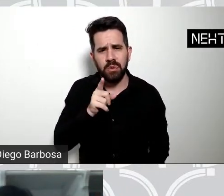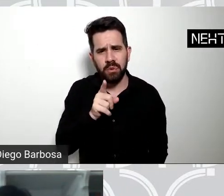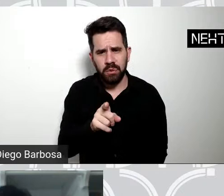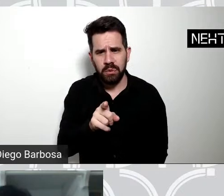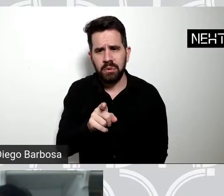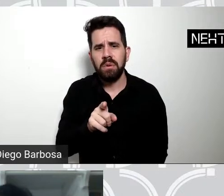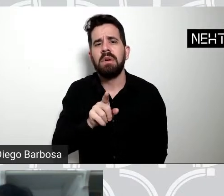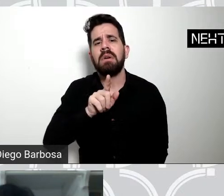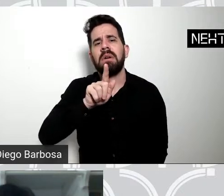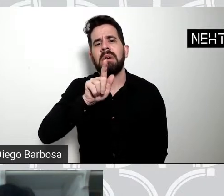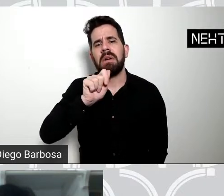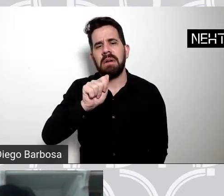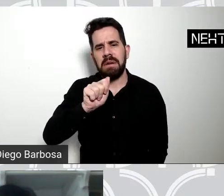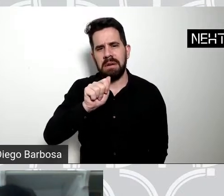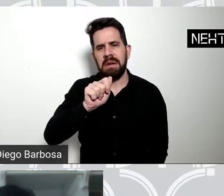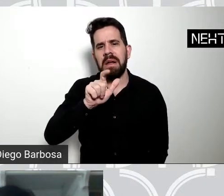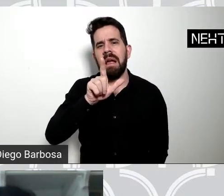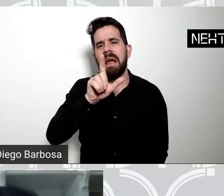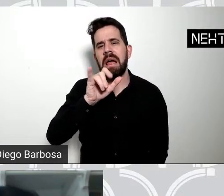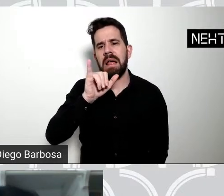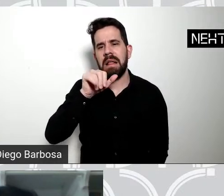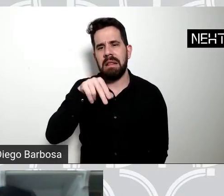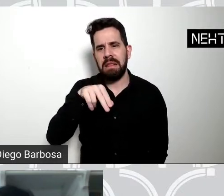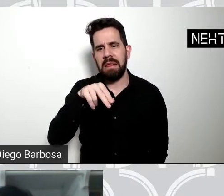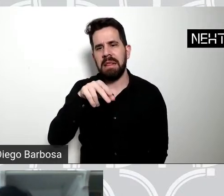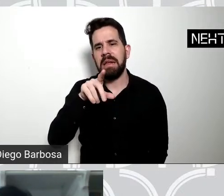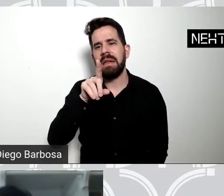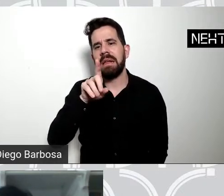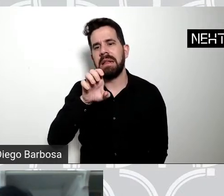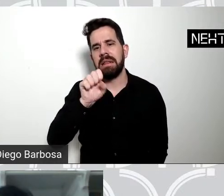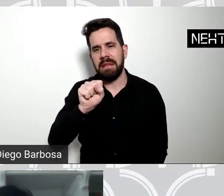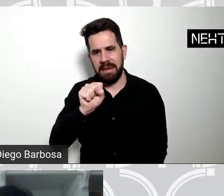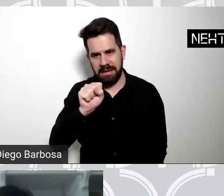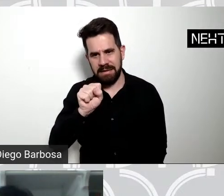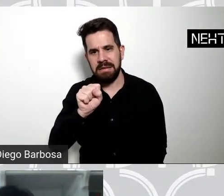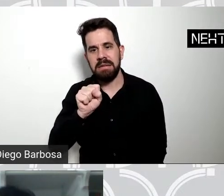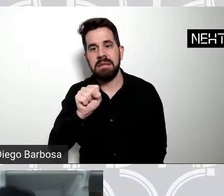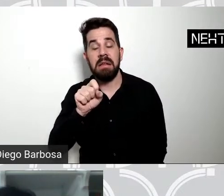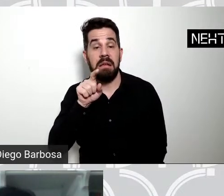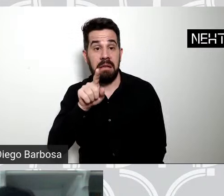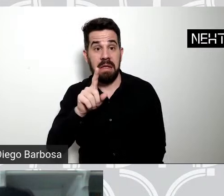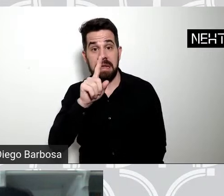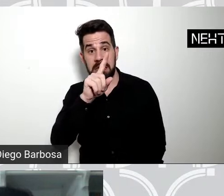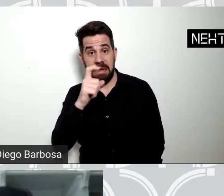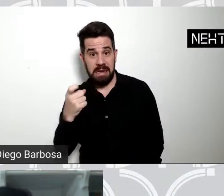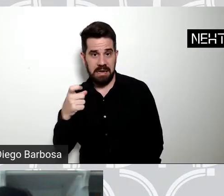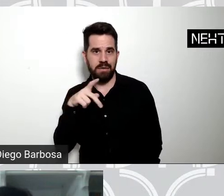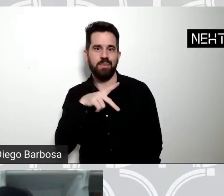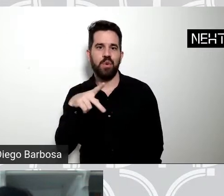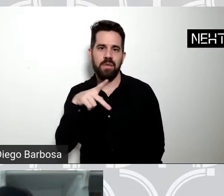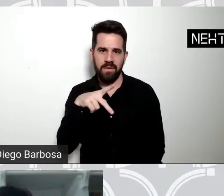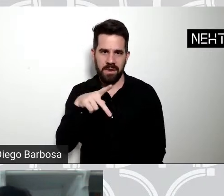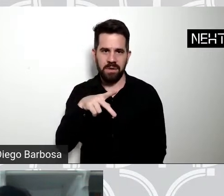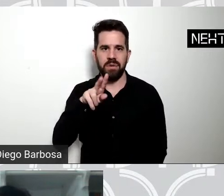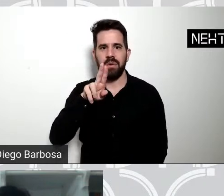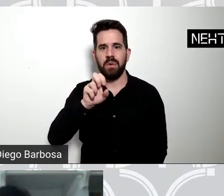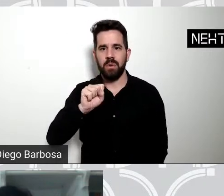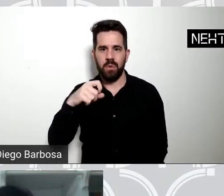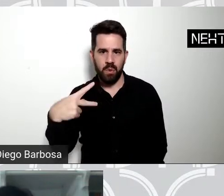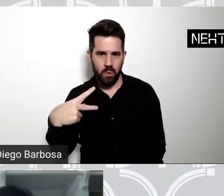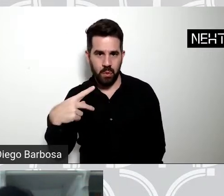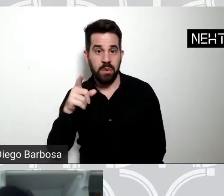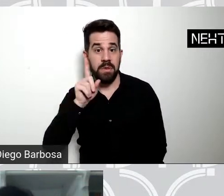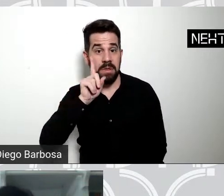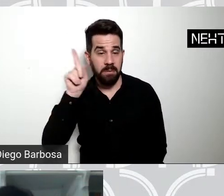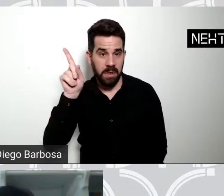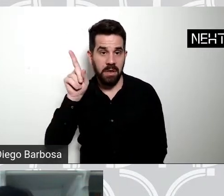Galíndez, Verônica Galíndez, queridíssima, ex-professora da USP, ele acabou